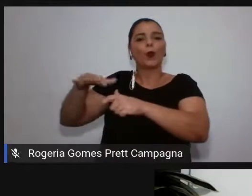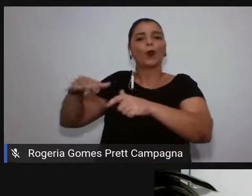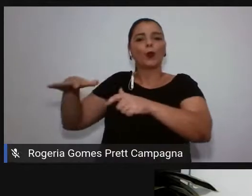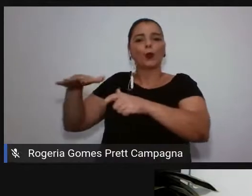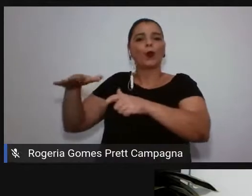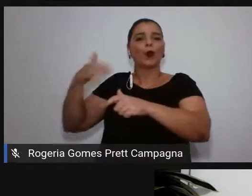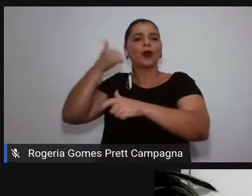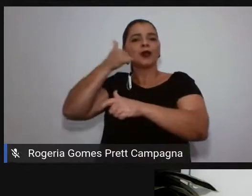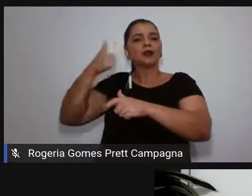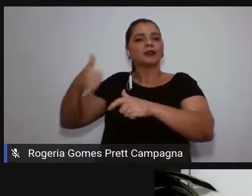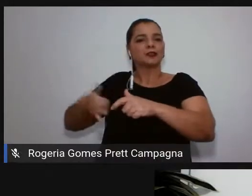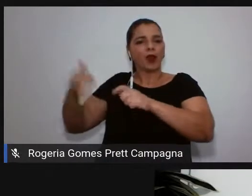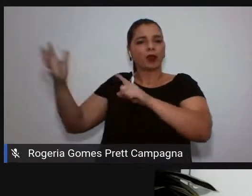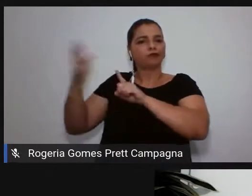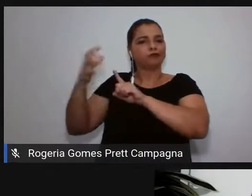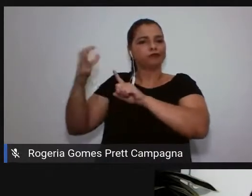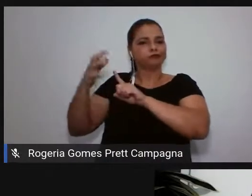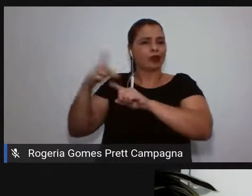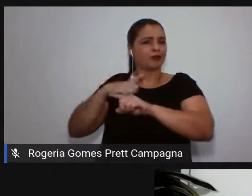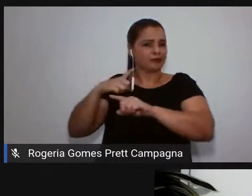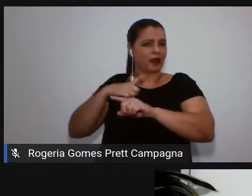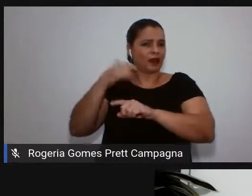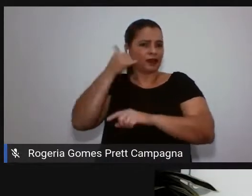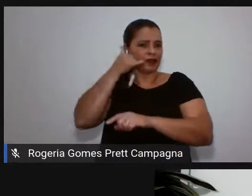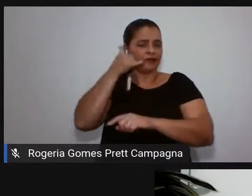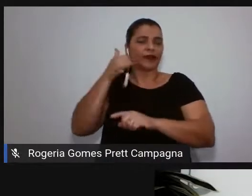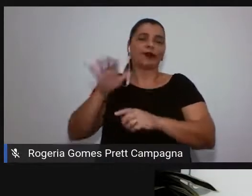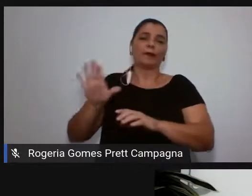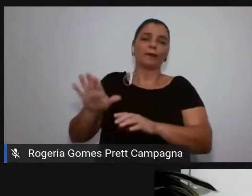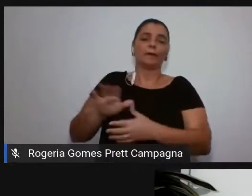telefone, você tinha como pegar. E aí eu tenho